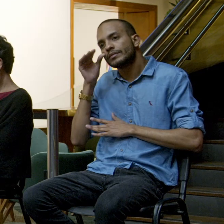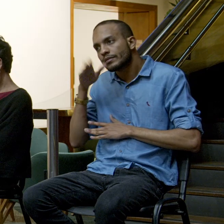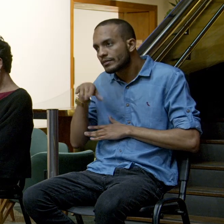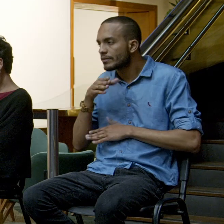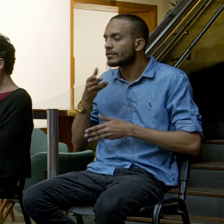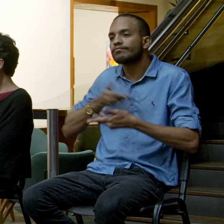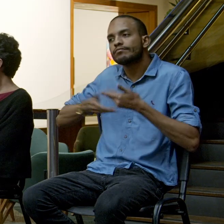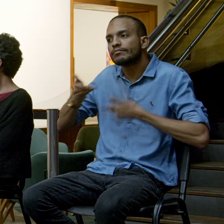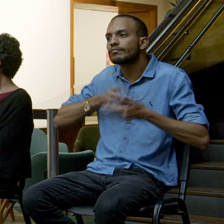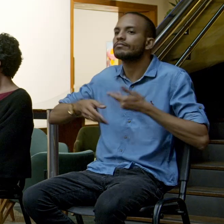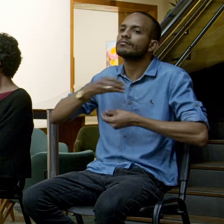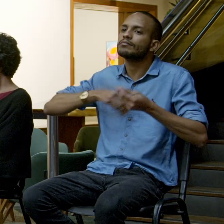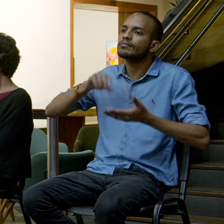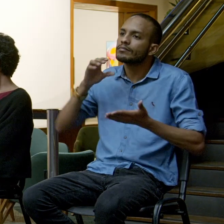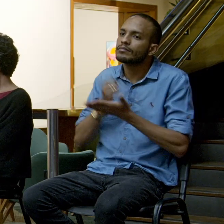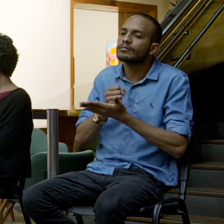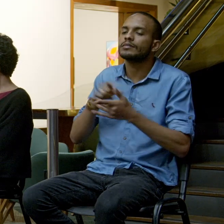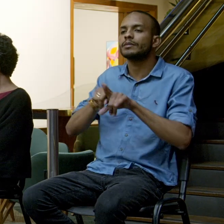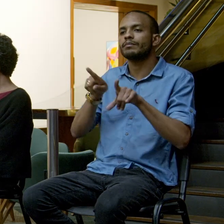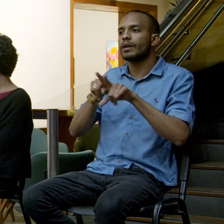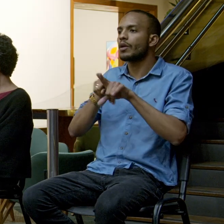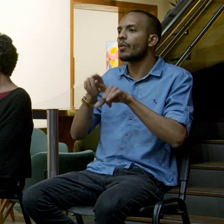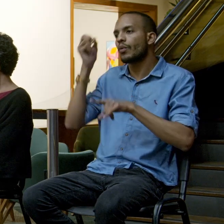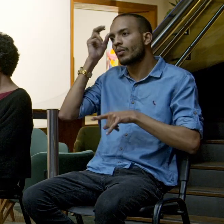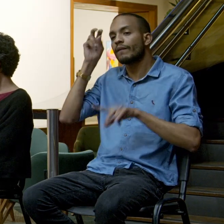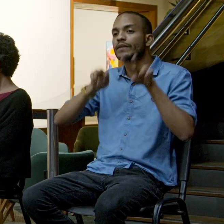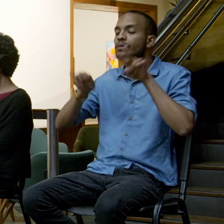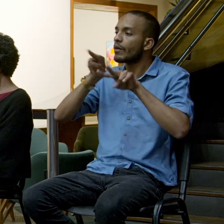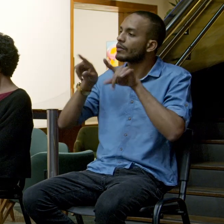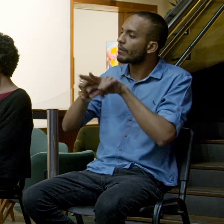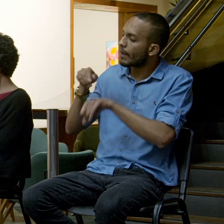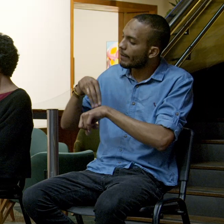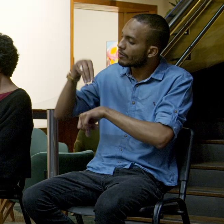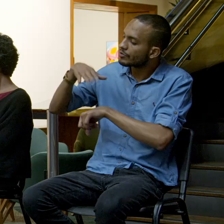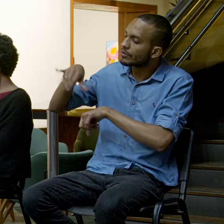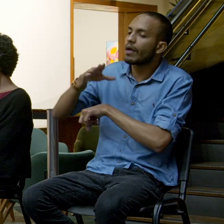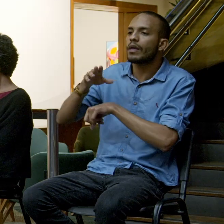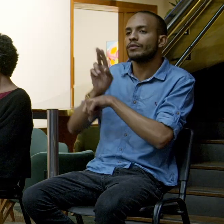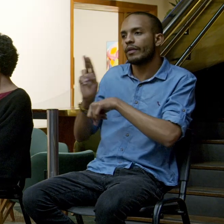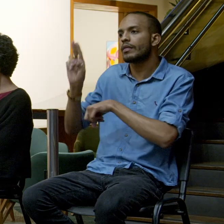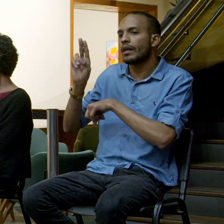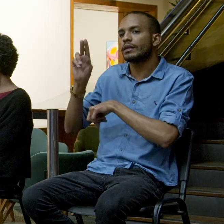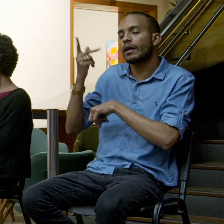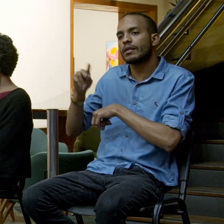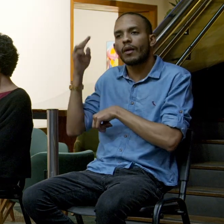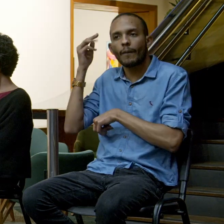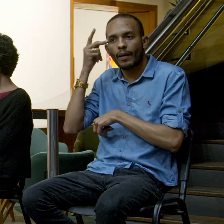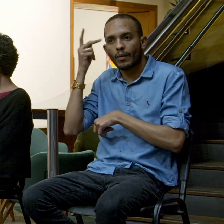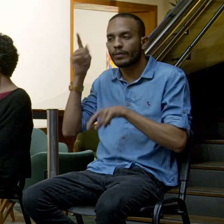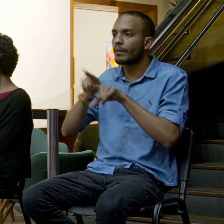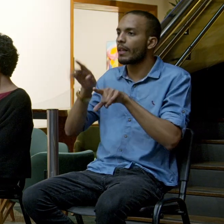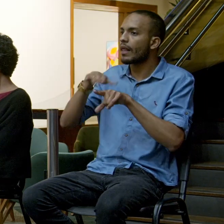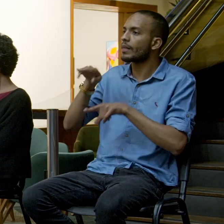entre branquitude, colonialidade e cultura visual, mestre em História da Arte pela Universidade de São Paulo, no MASP, onde